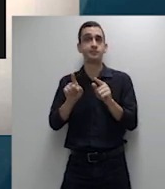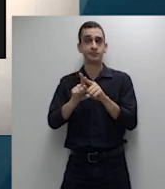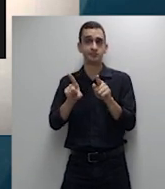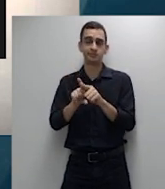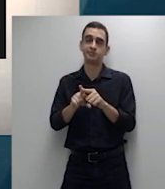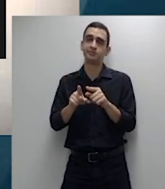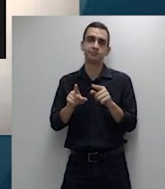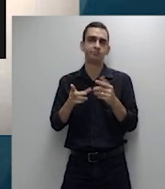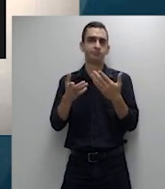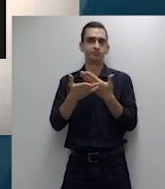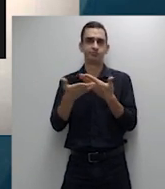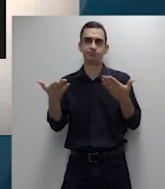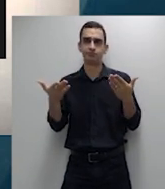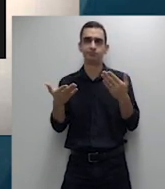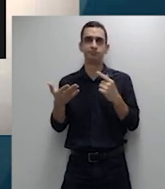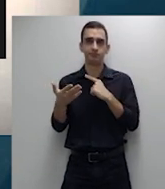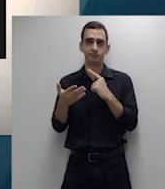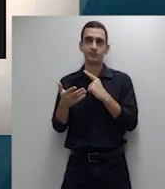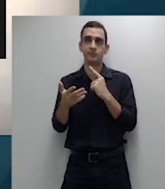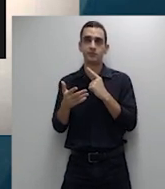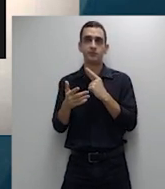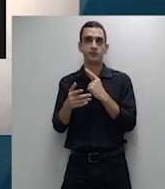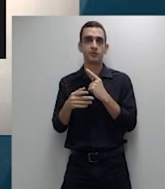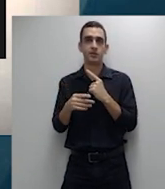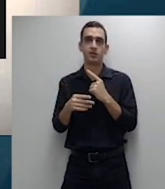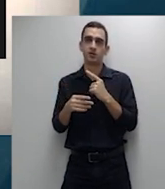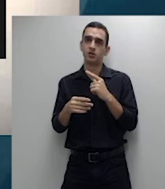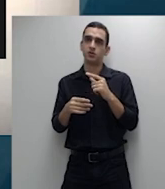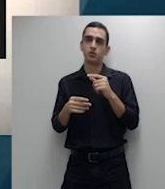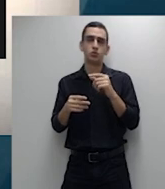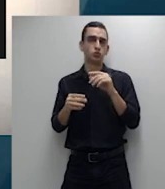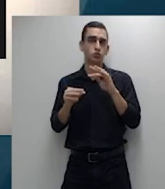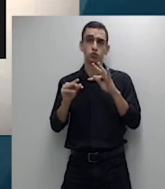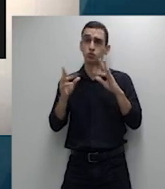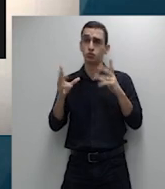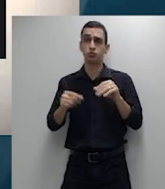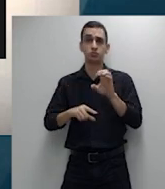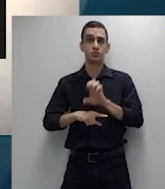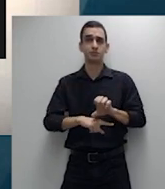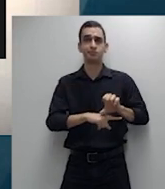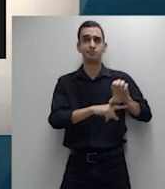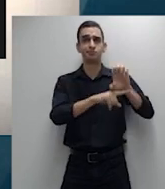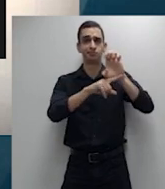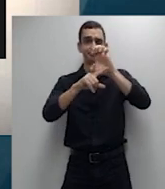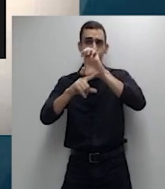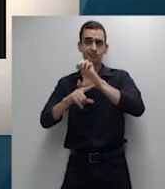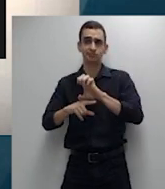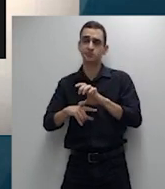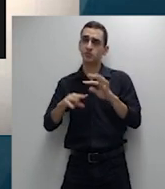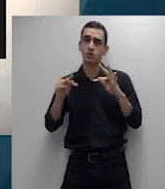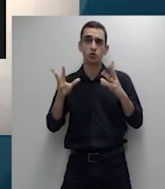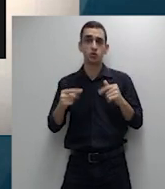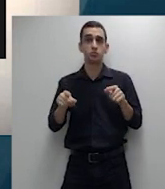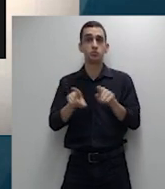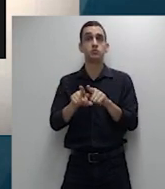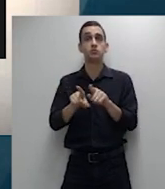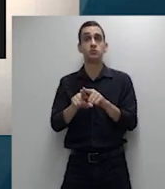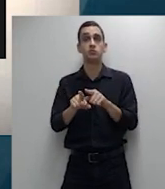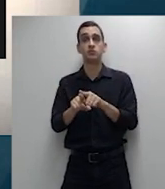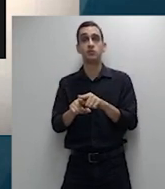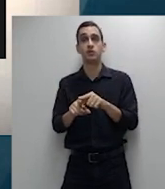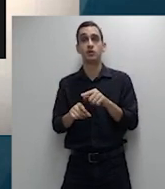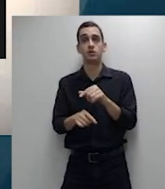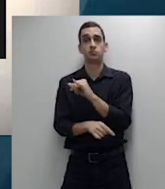assola a todas as unidades da Federação Estado do Rio de Janeiro São Luís